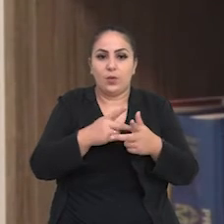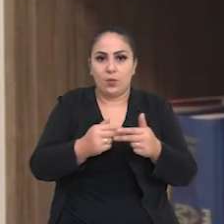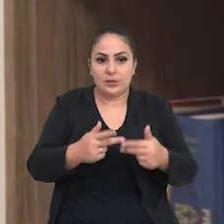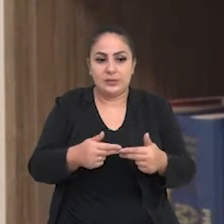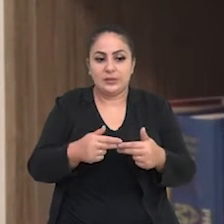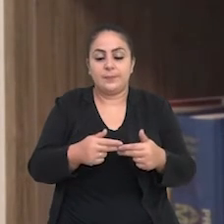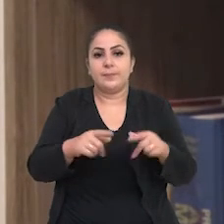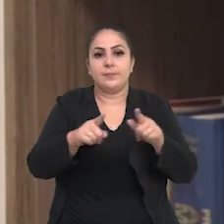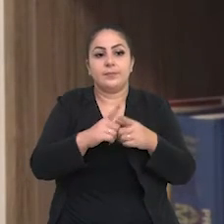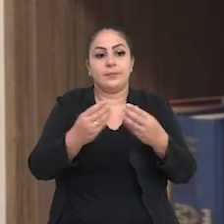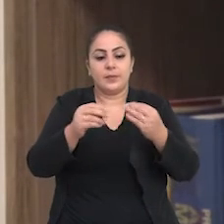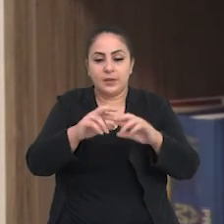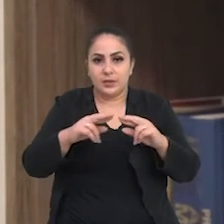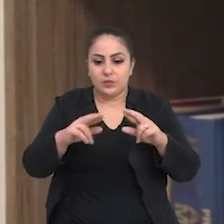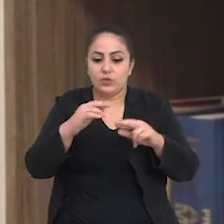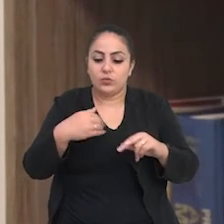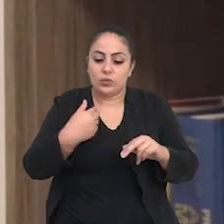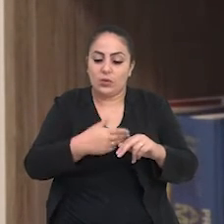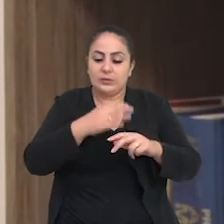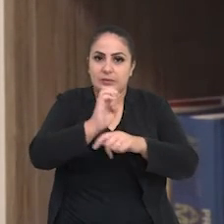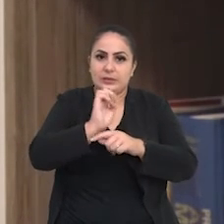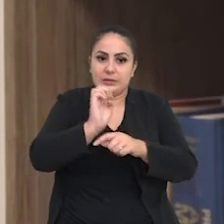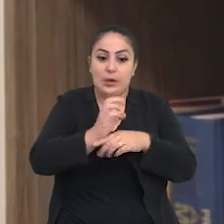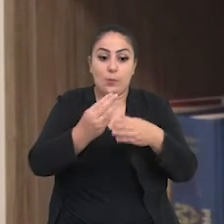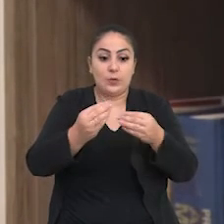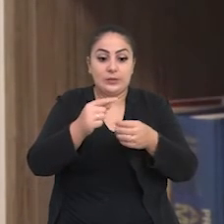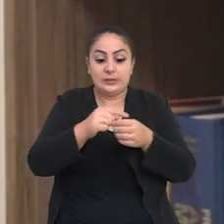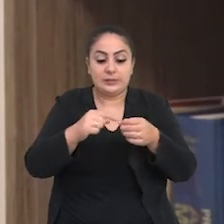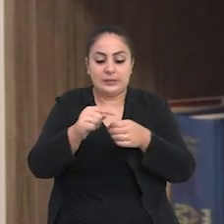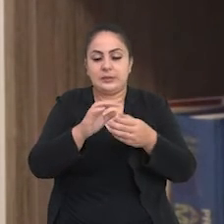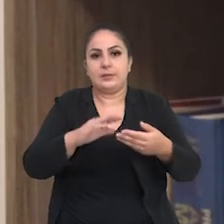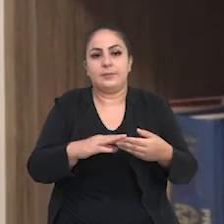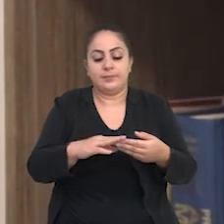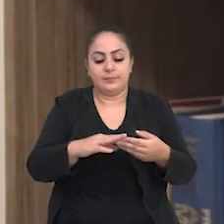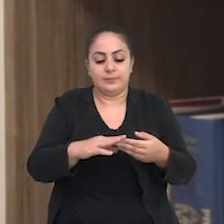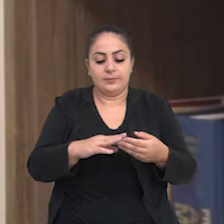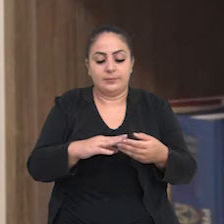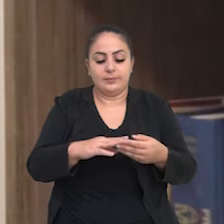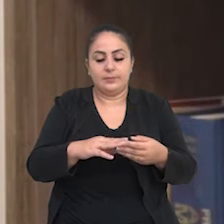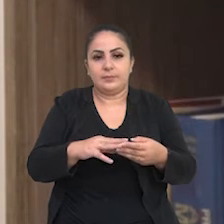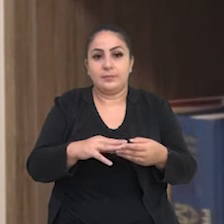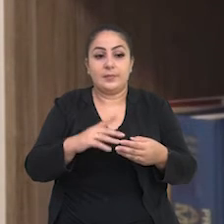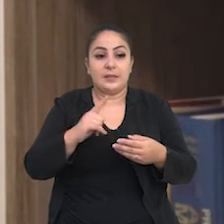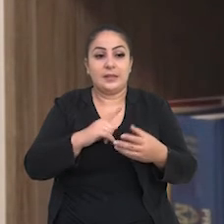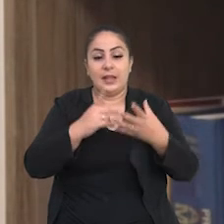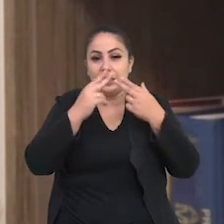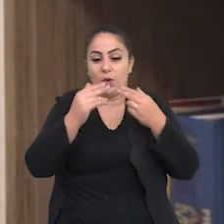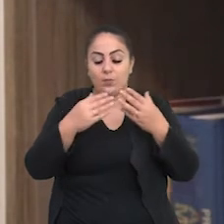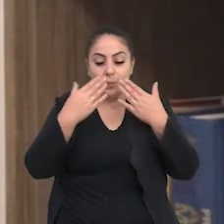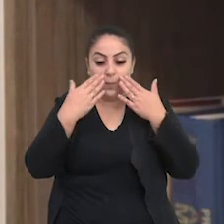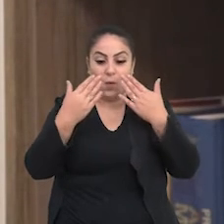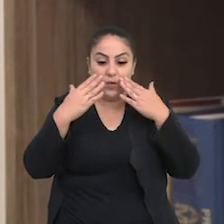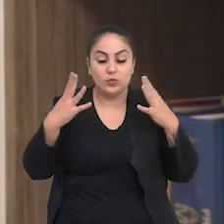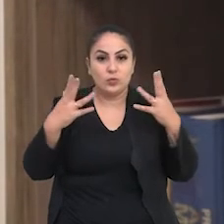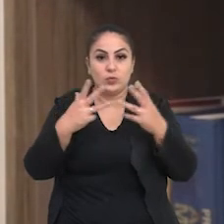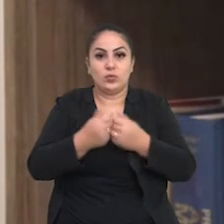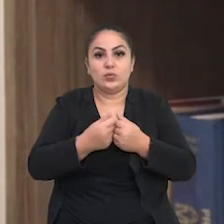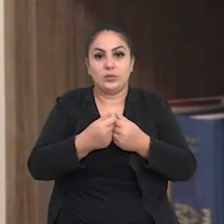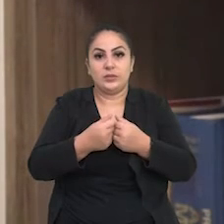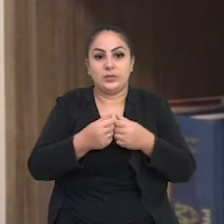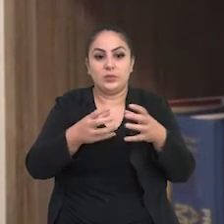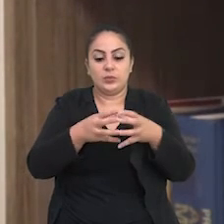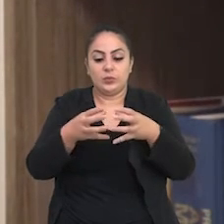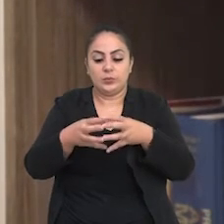internação em muitas regiões do nosso estado, muitas cidades, com uma exaustão